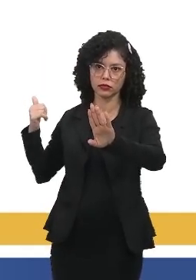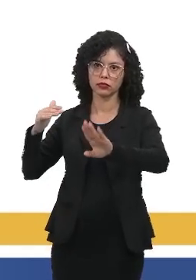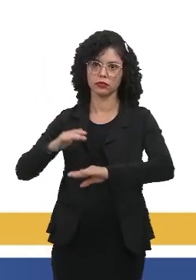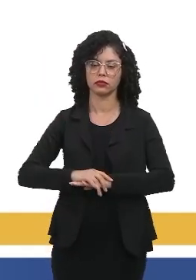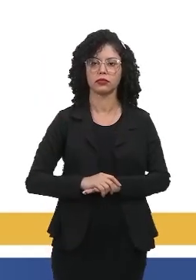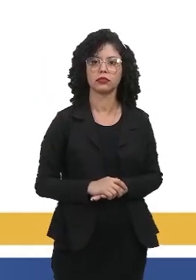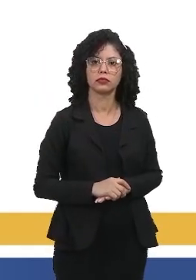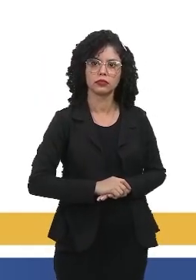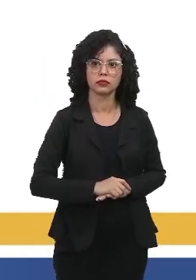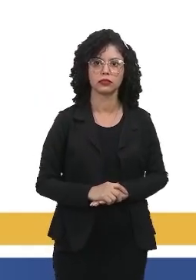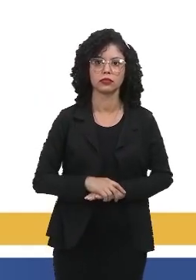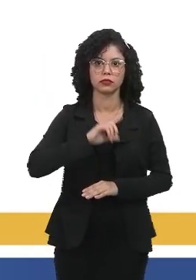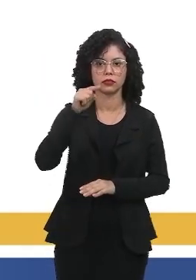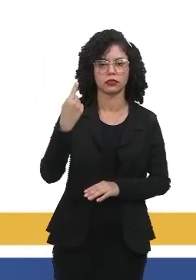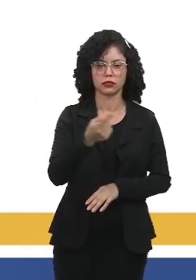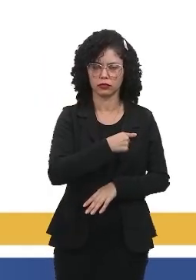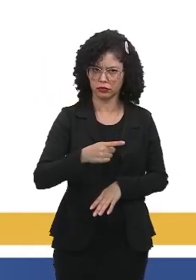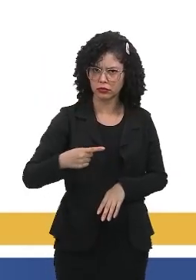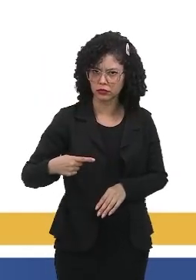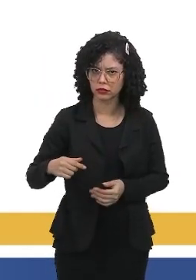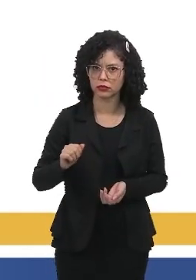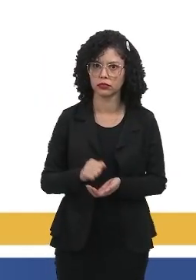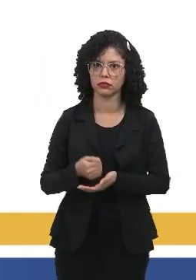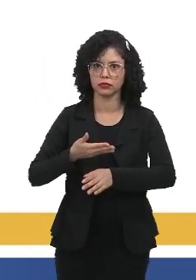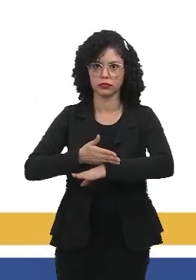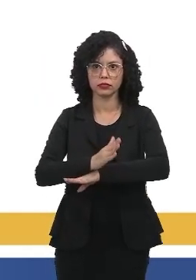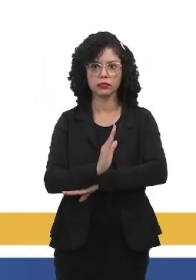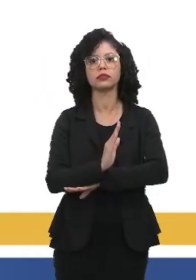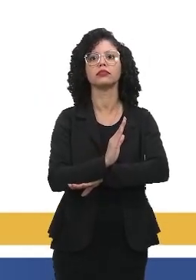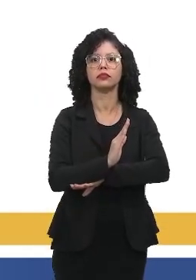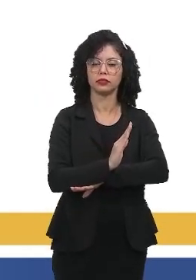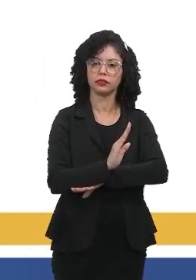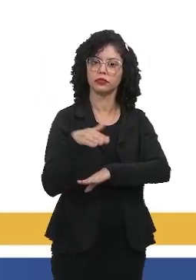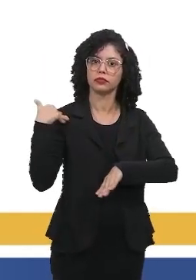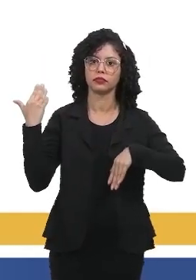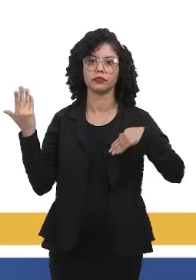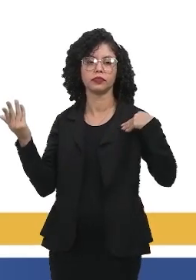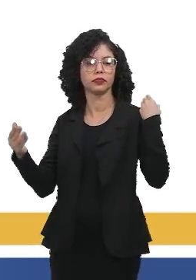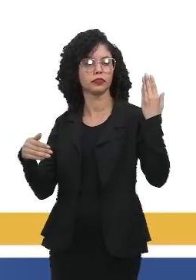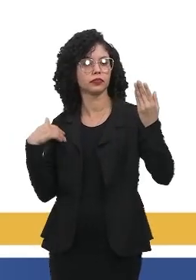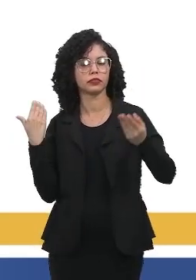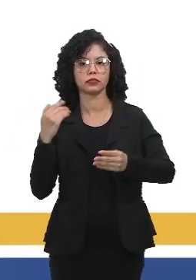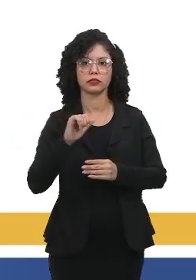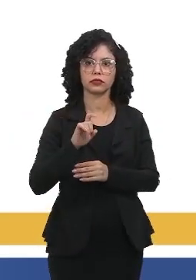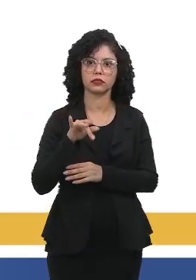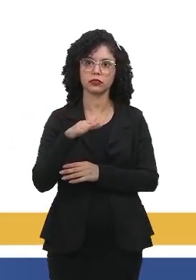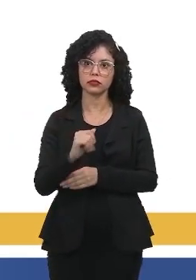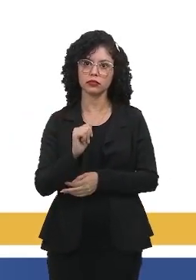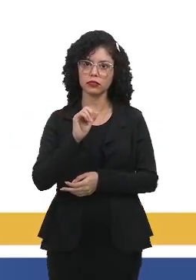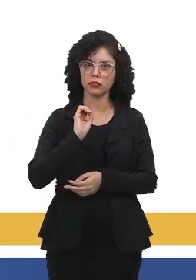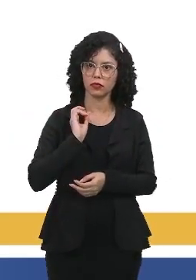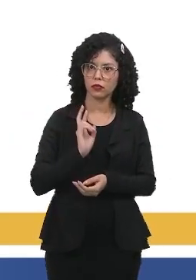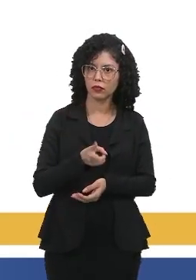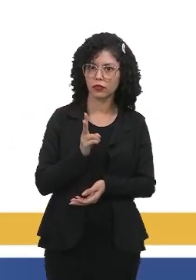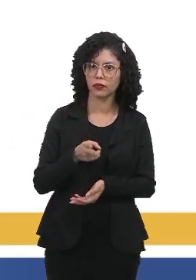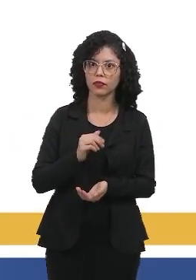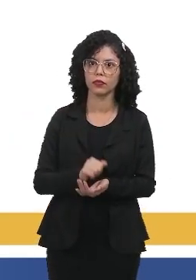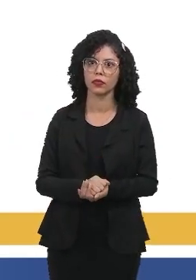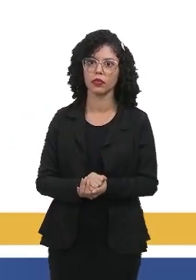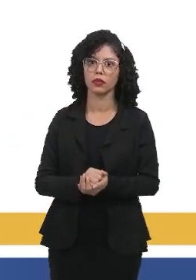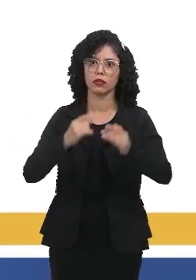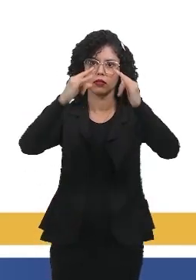com os antepassados daqueles ratos a passearem pelo sót ou mesmo pelo